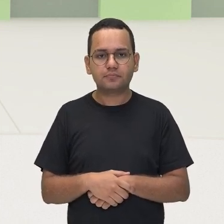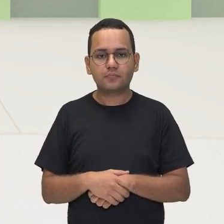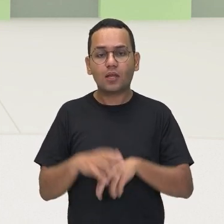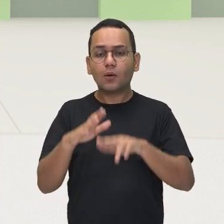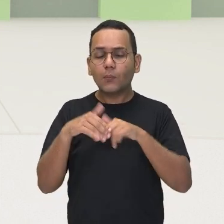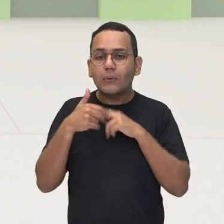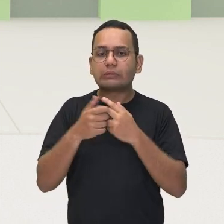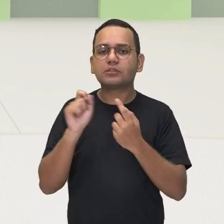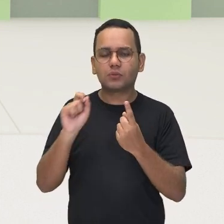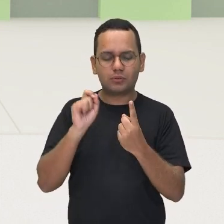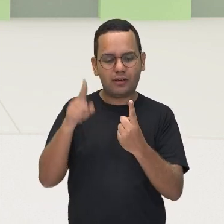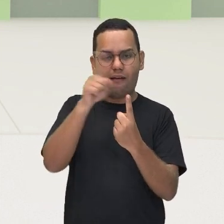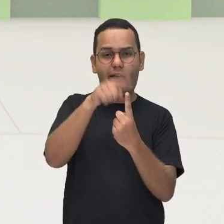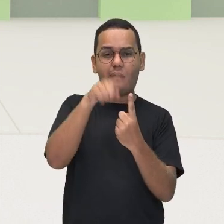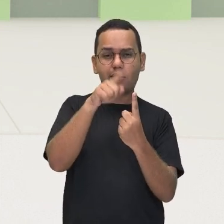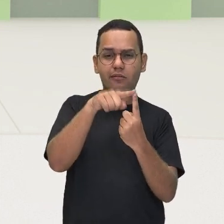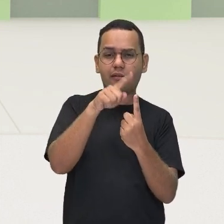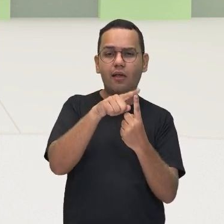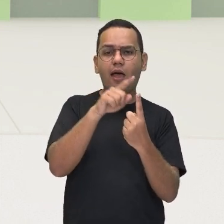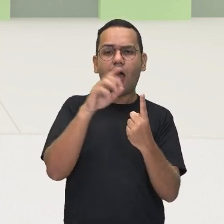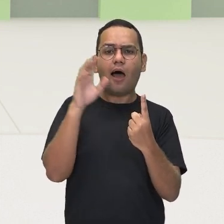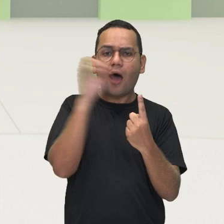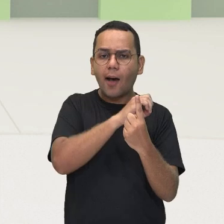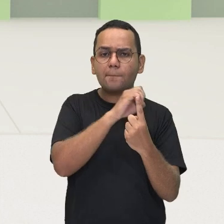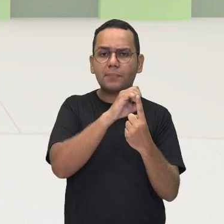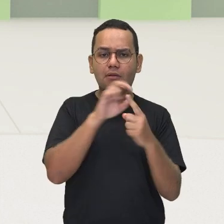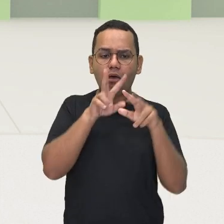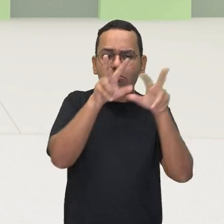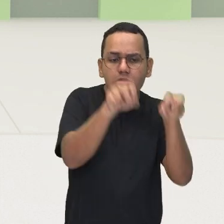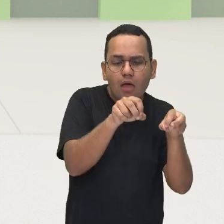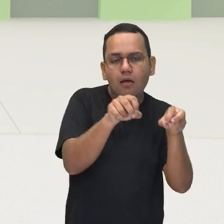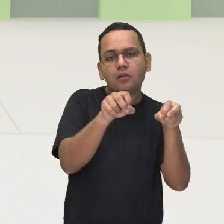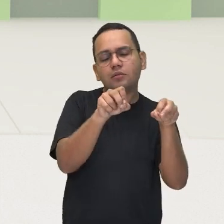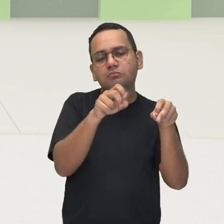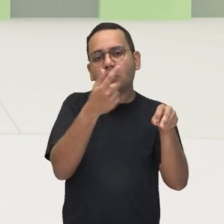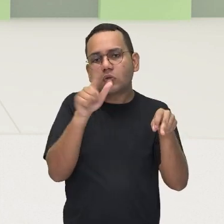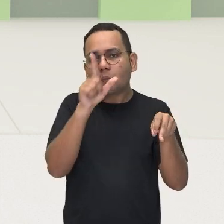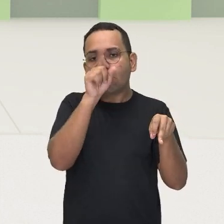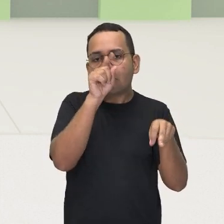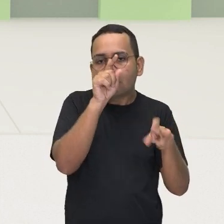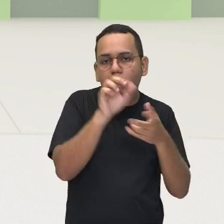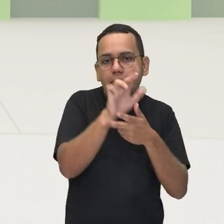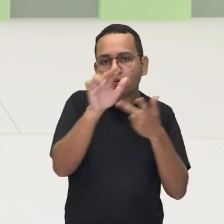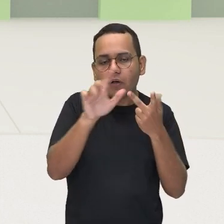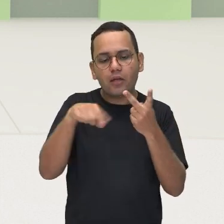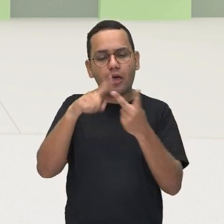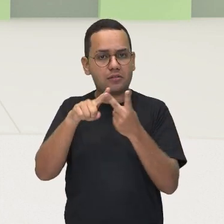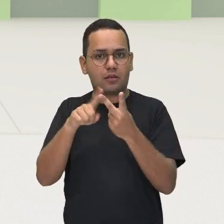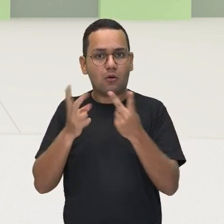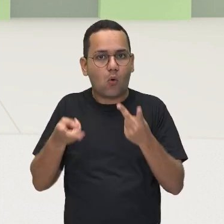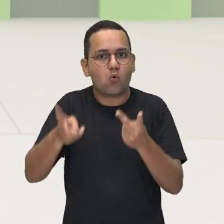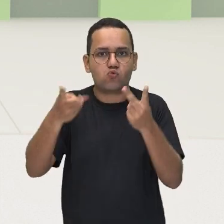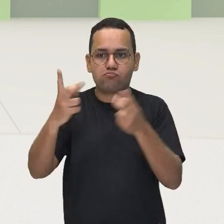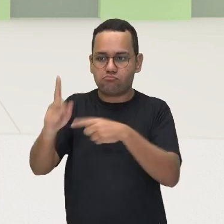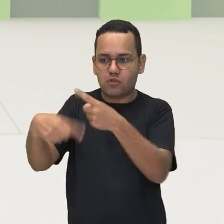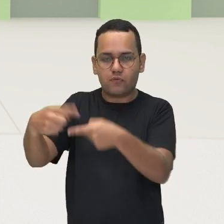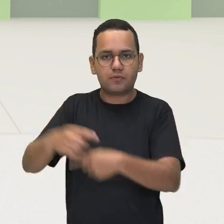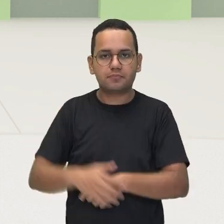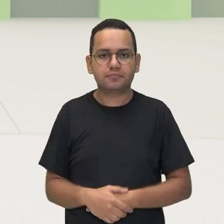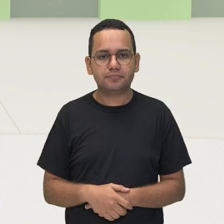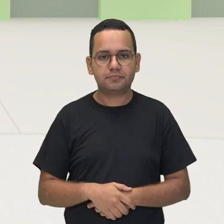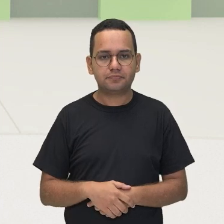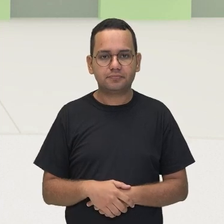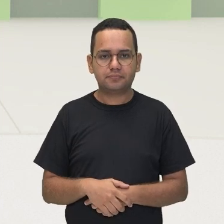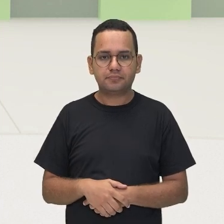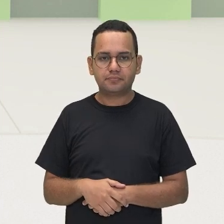predada, né, pelos pássaros, né, que queriam só se alimentar naquele ambiente. Olha só. Então, aí é um caso que vocês